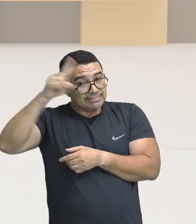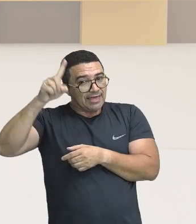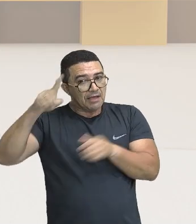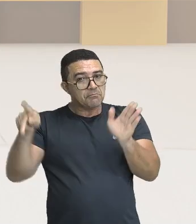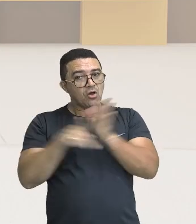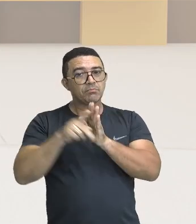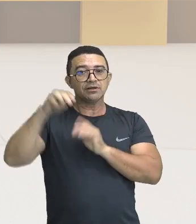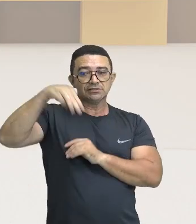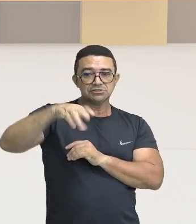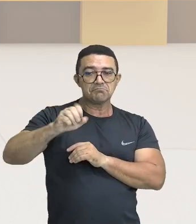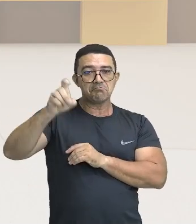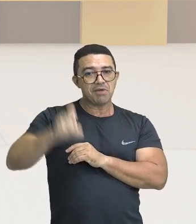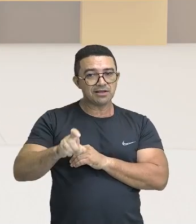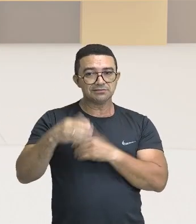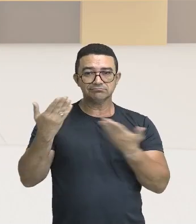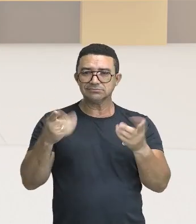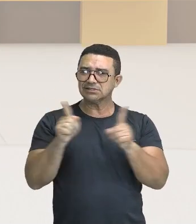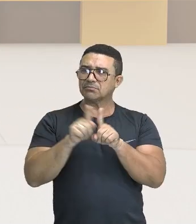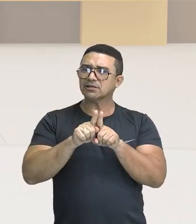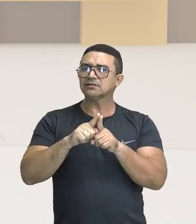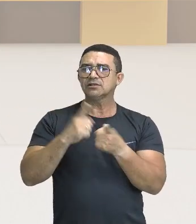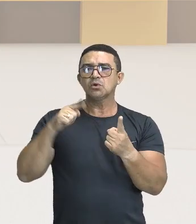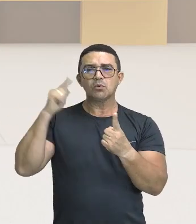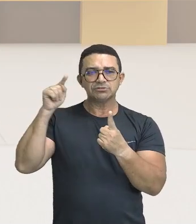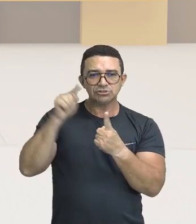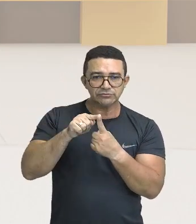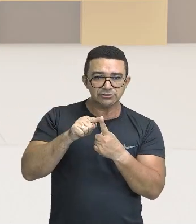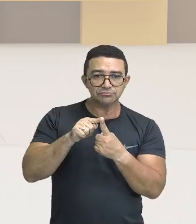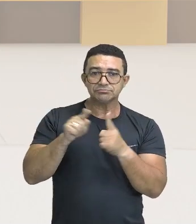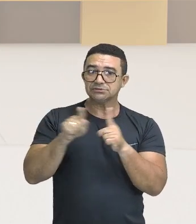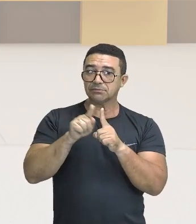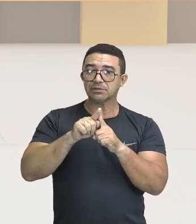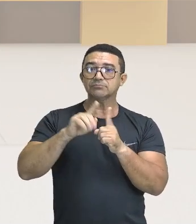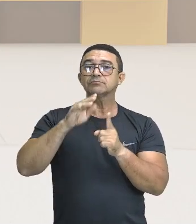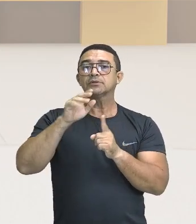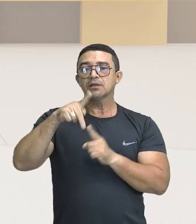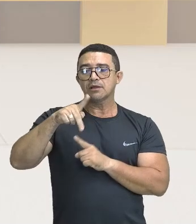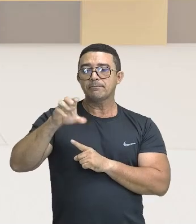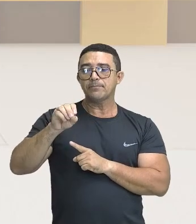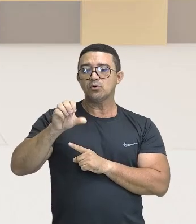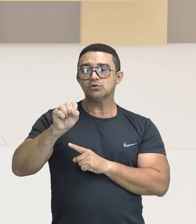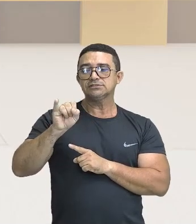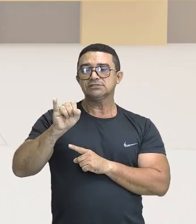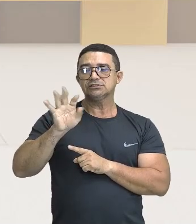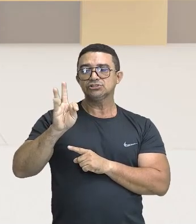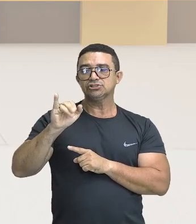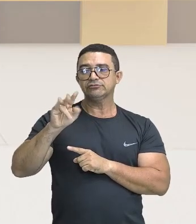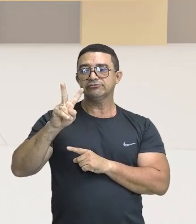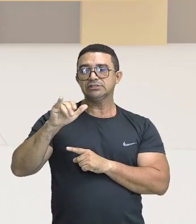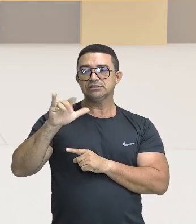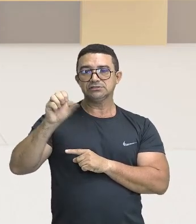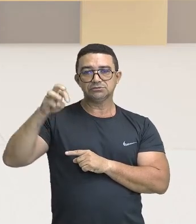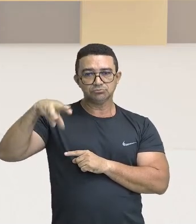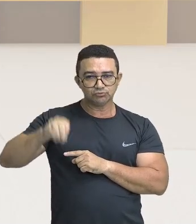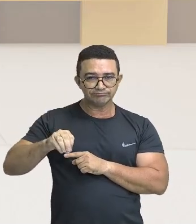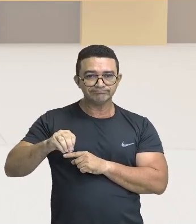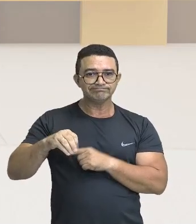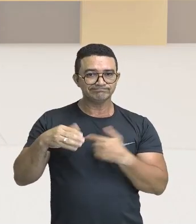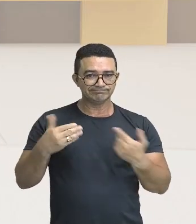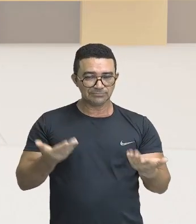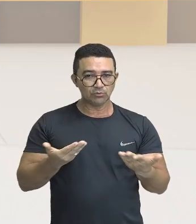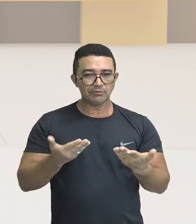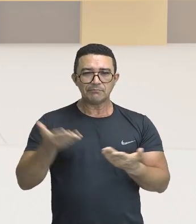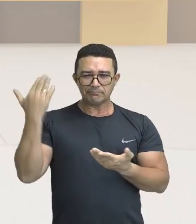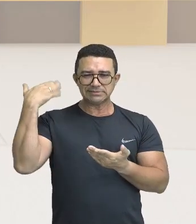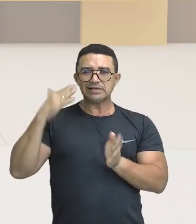marxistas, pelo objetivismo e pelo positivismo, né, que vem lá do iluminismo, que era muito vigente